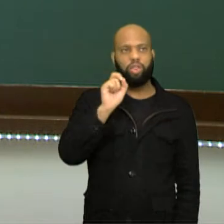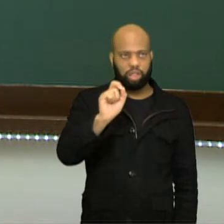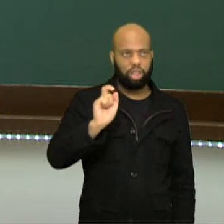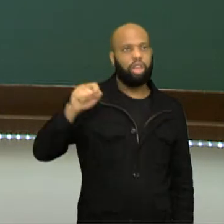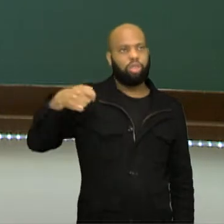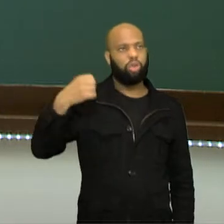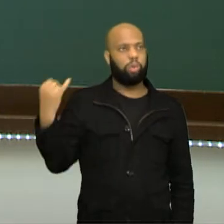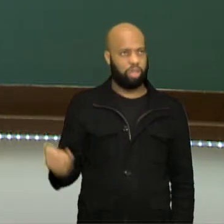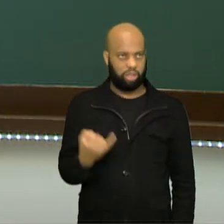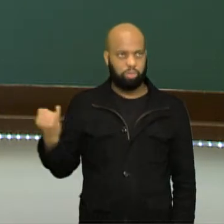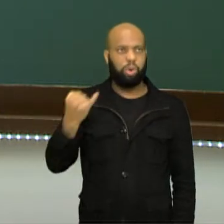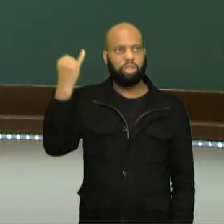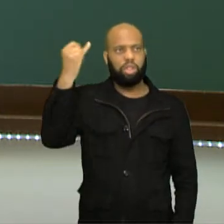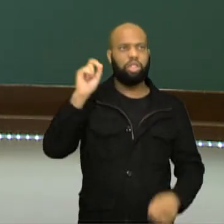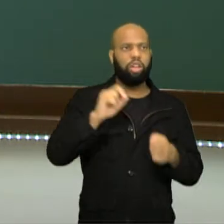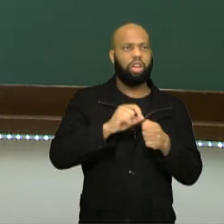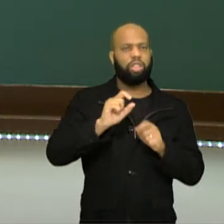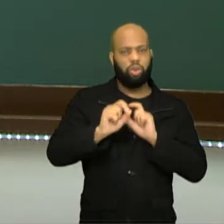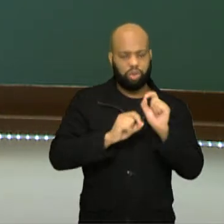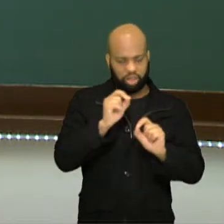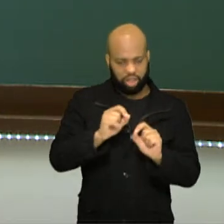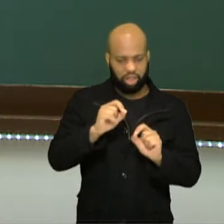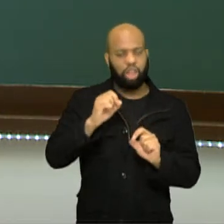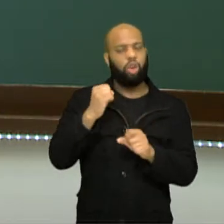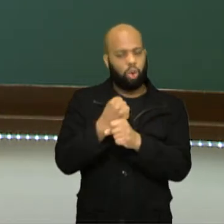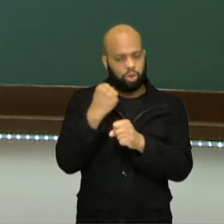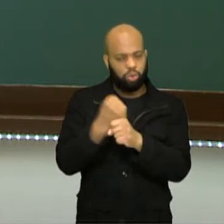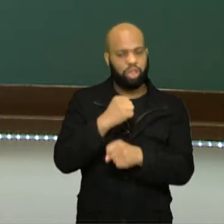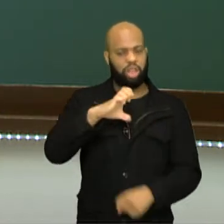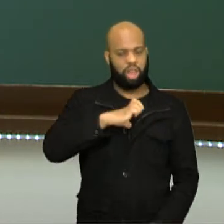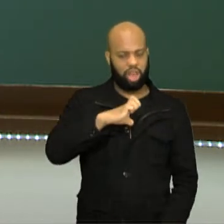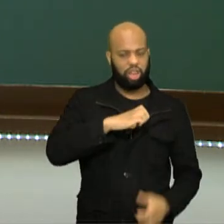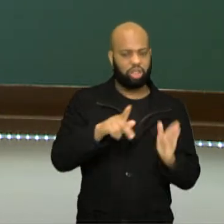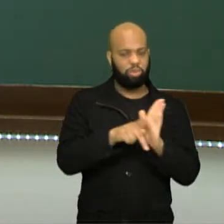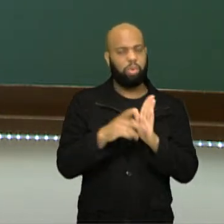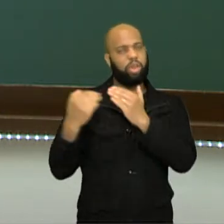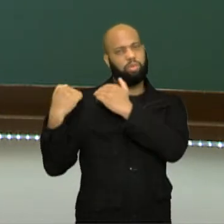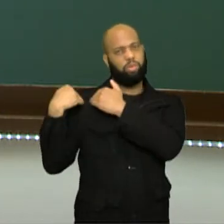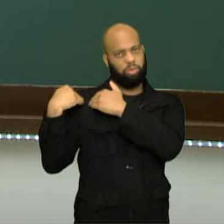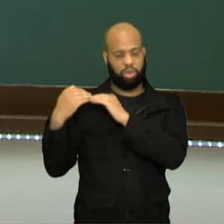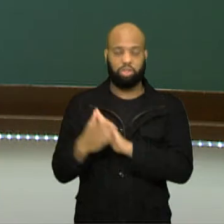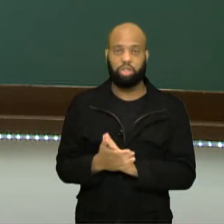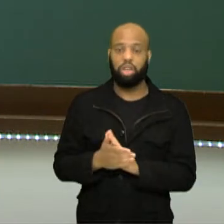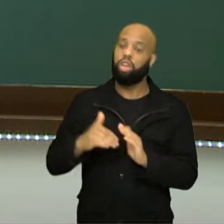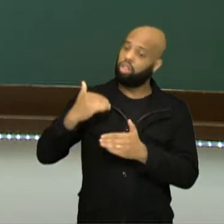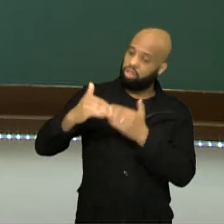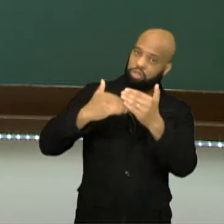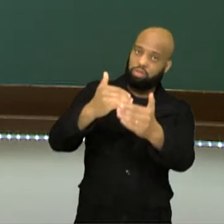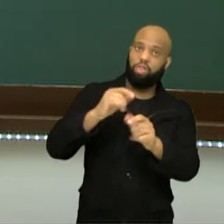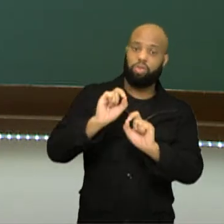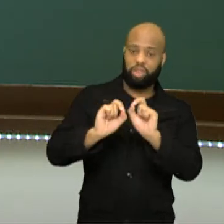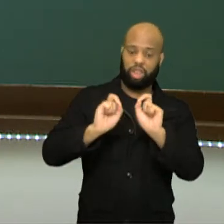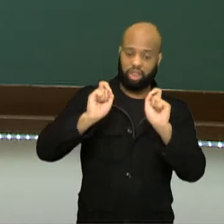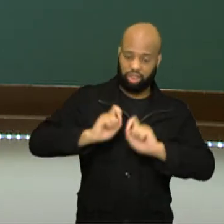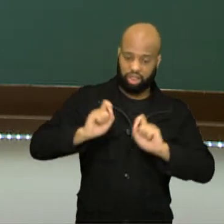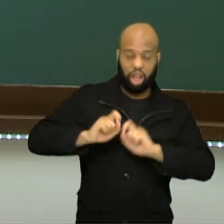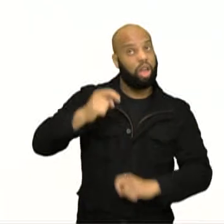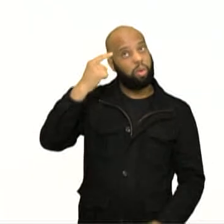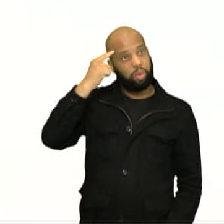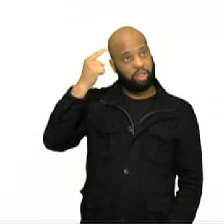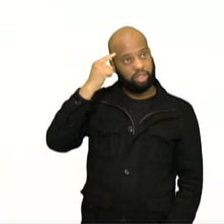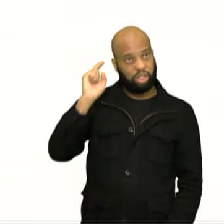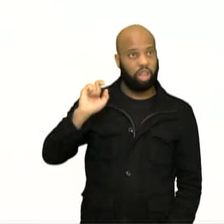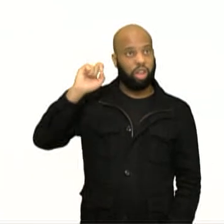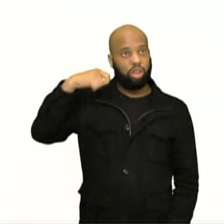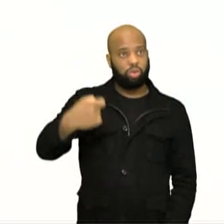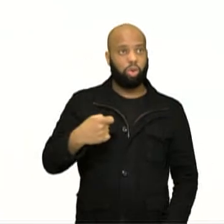sobre a importância de construirmos uma ética da responsabilidade, em que desenvolvemos a capacidade de pensar